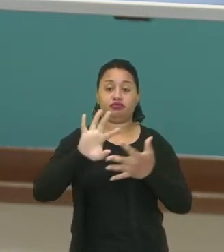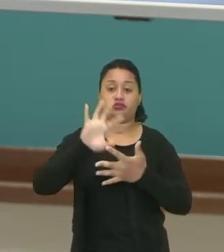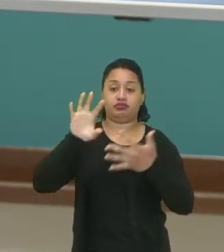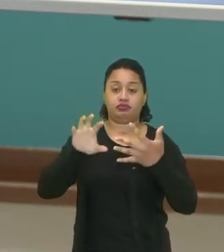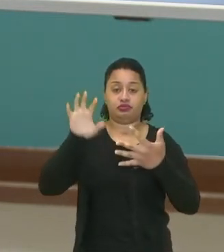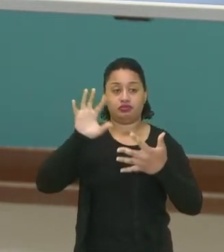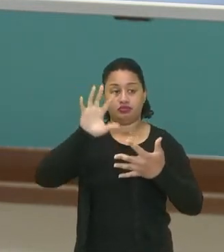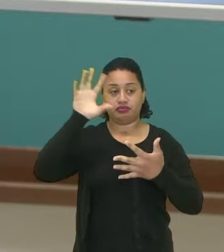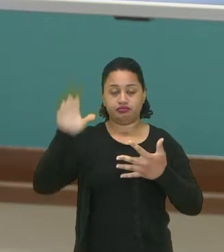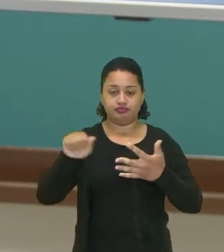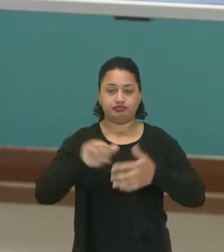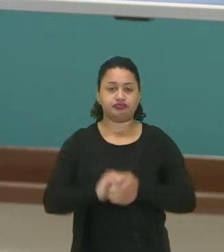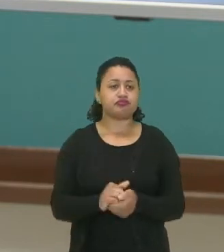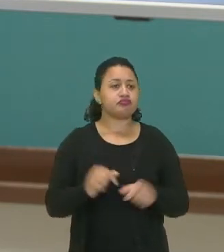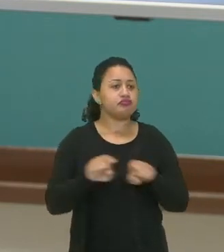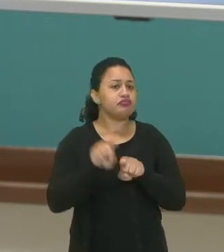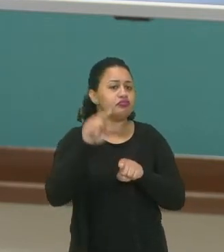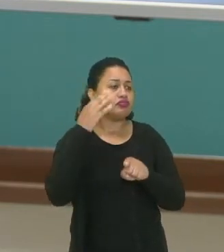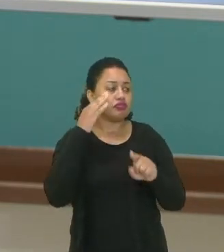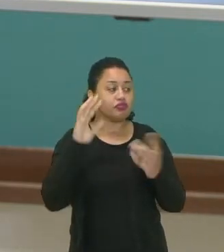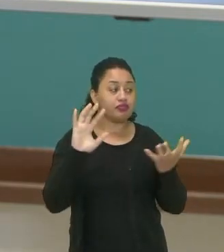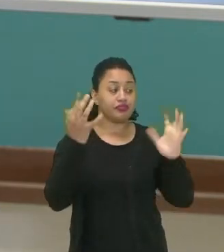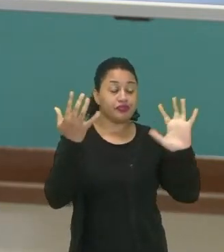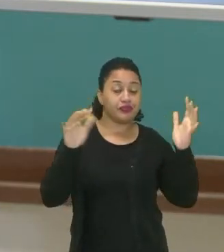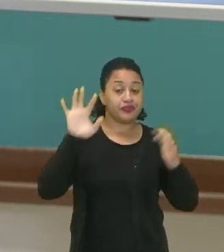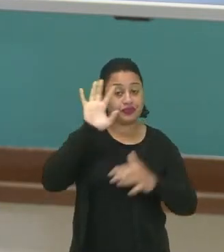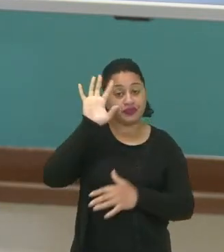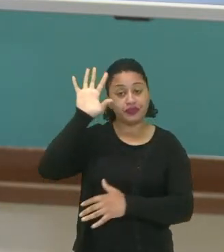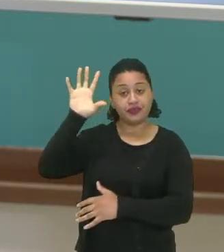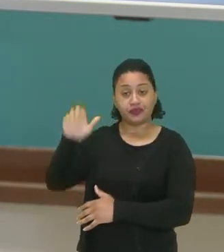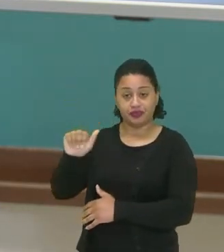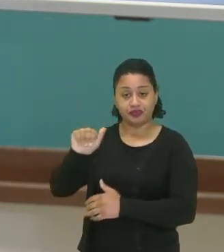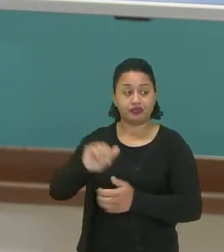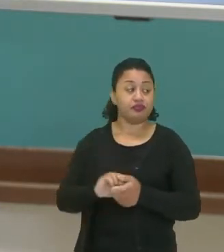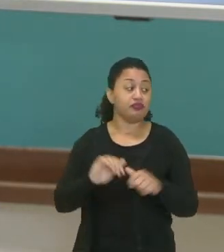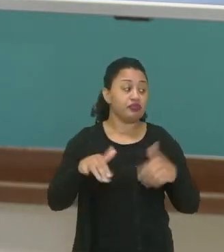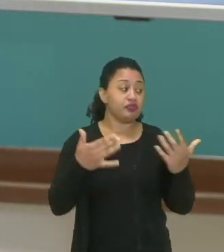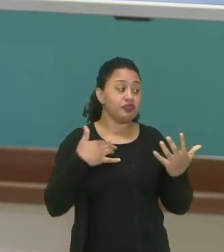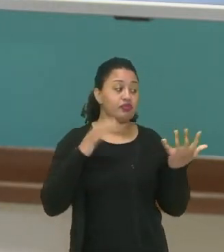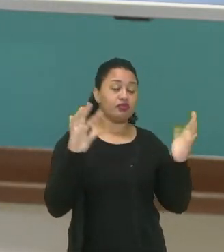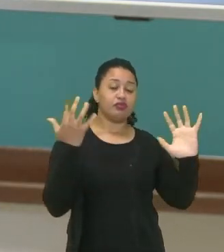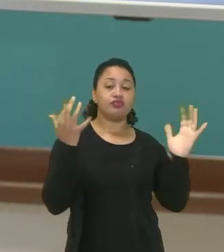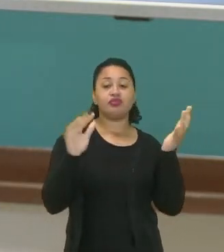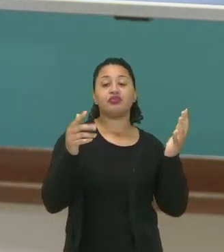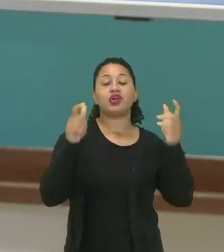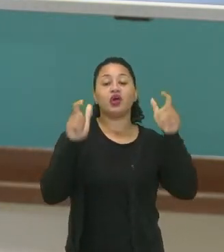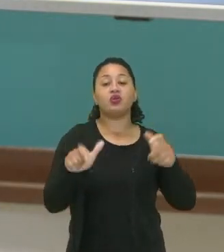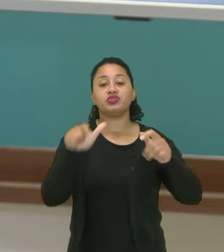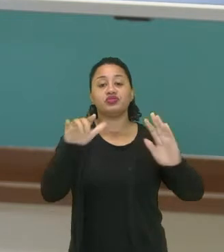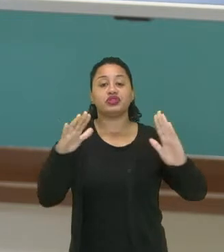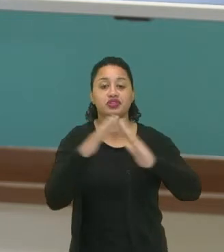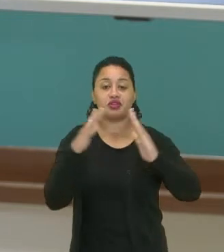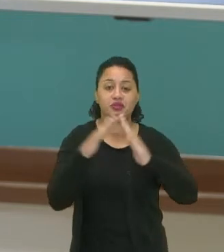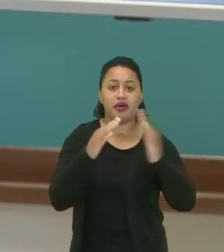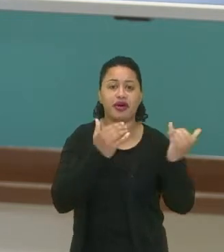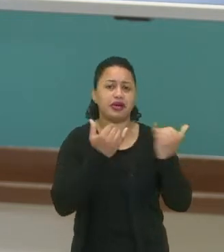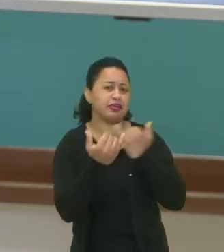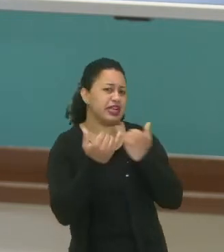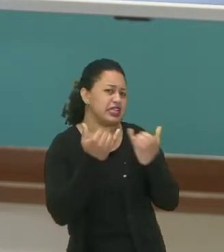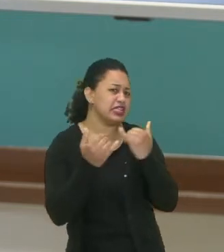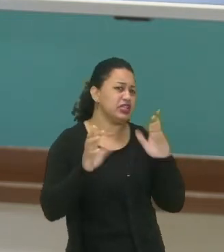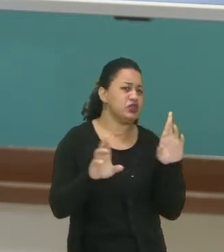climas desse continente, E será que os climas da sua região, têm semelhança, têm diferença com os climas